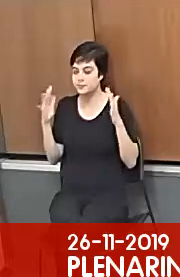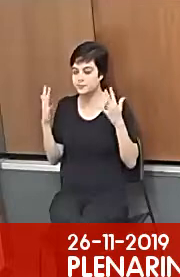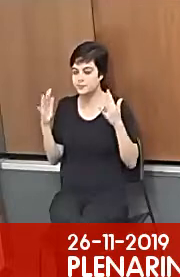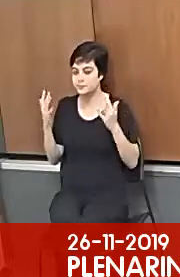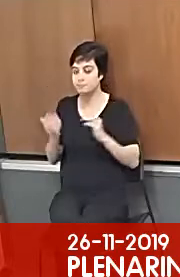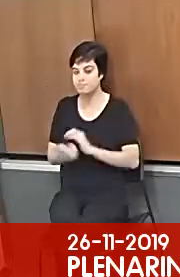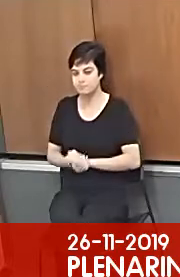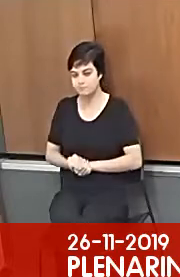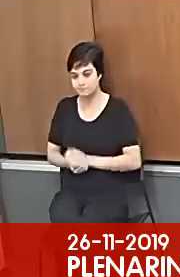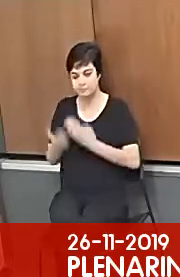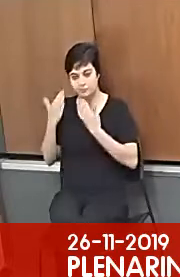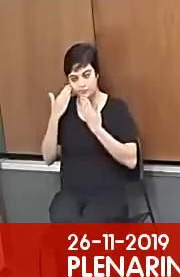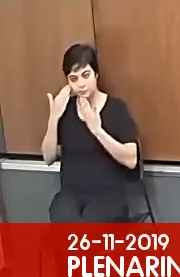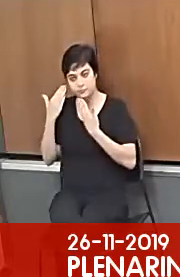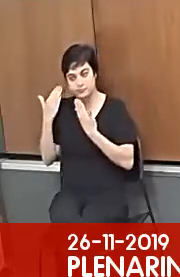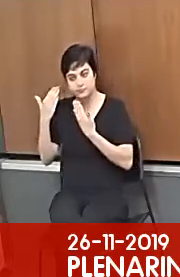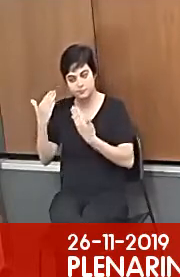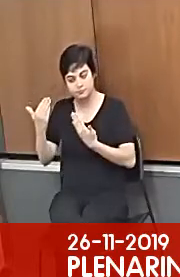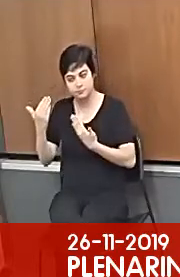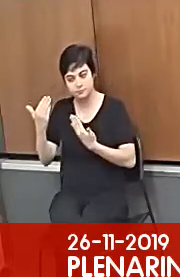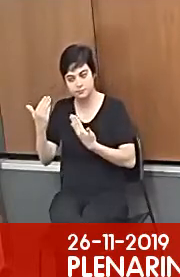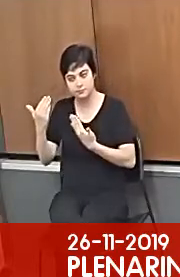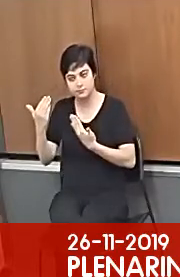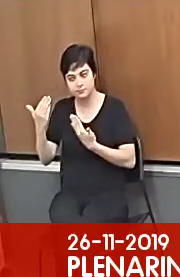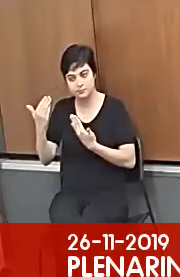Muito bem, agradeço aí